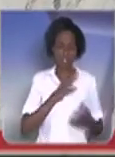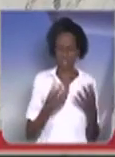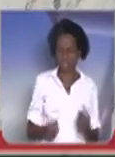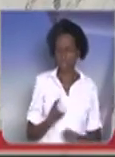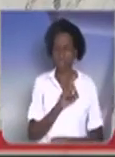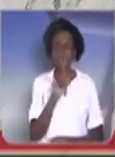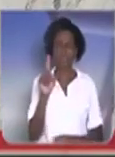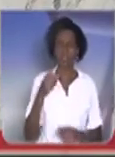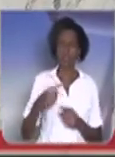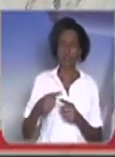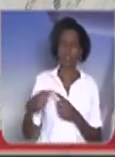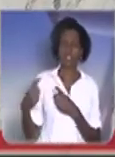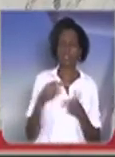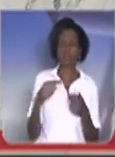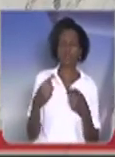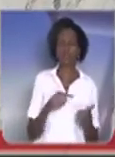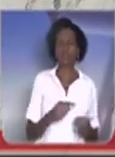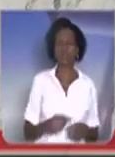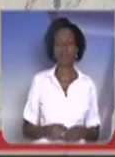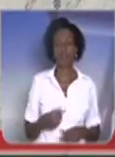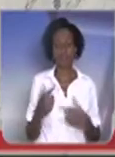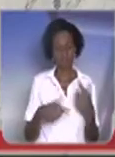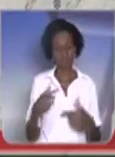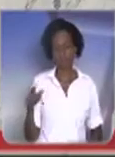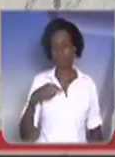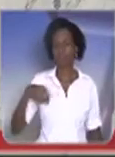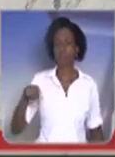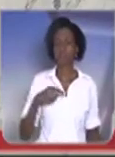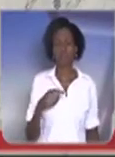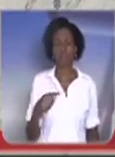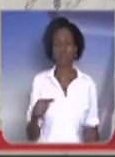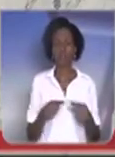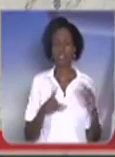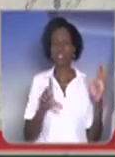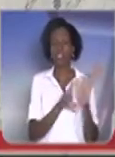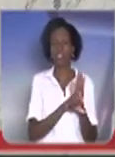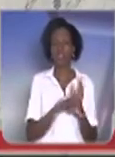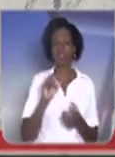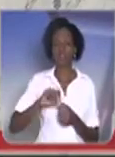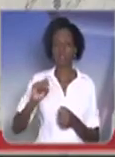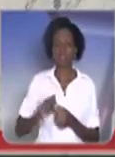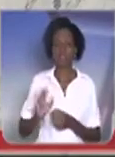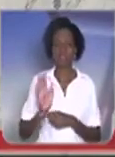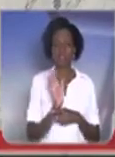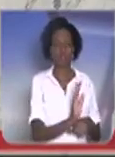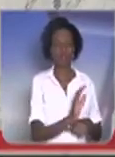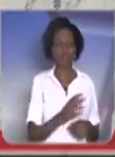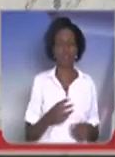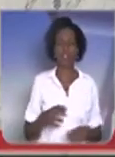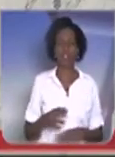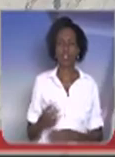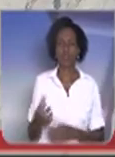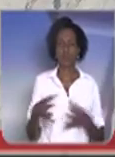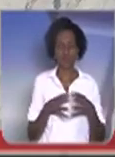está criticando. E essa função nossa aqui de legisladores, de apoiarmos as nossas forças de segurança, é de